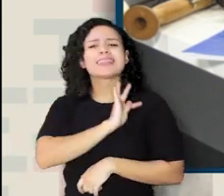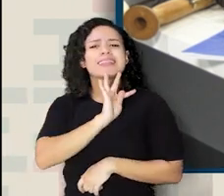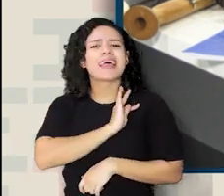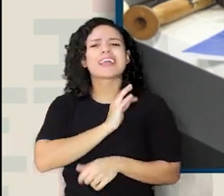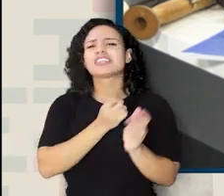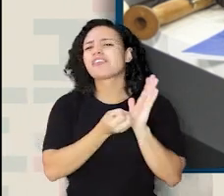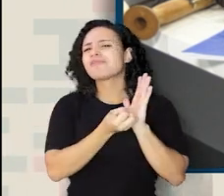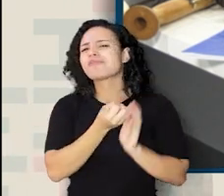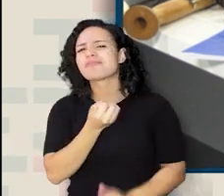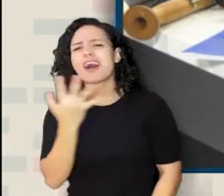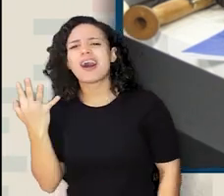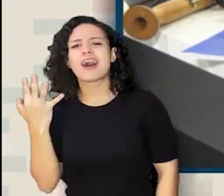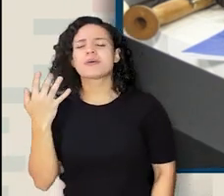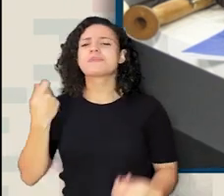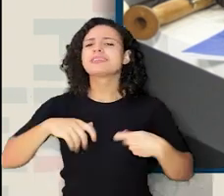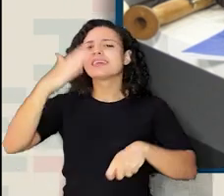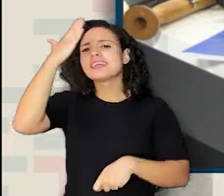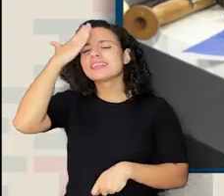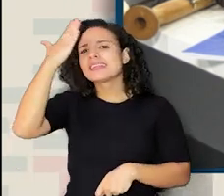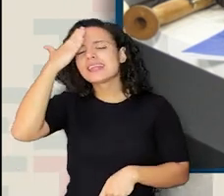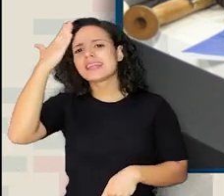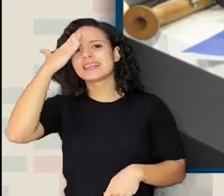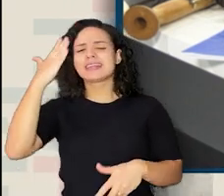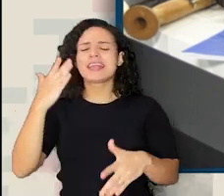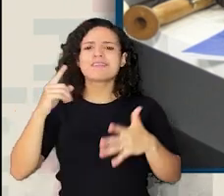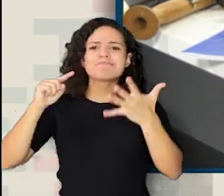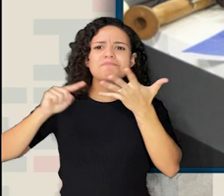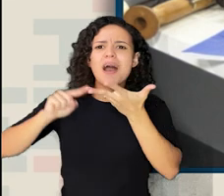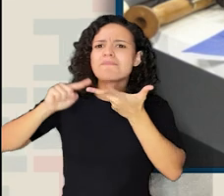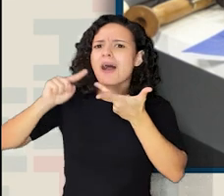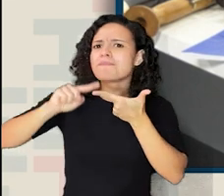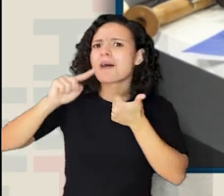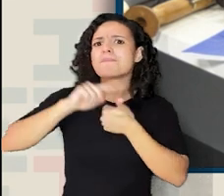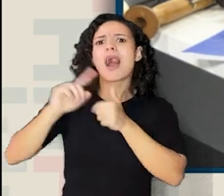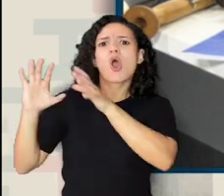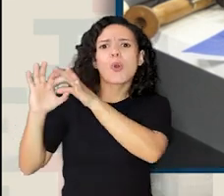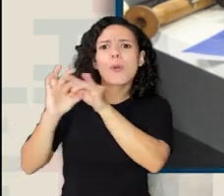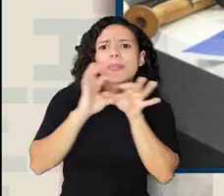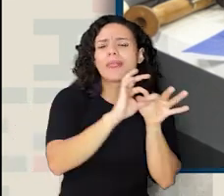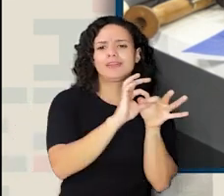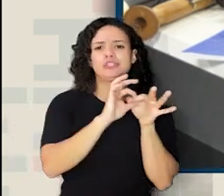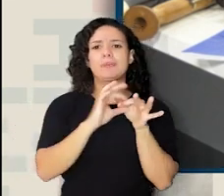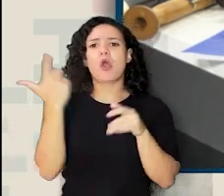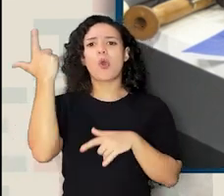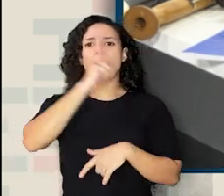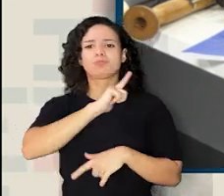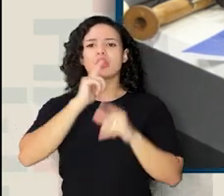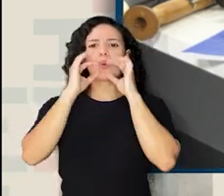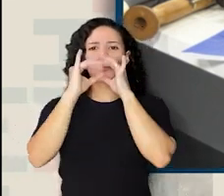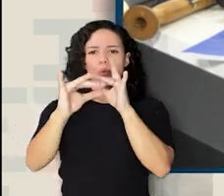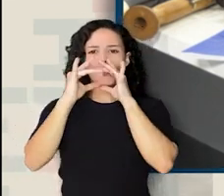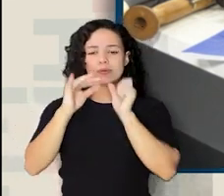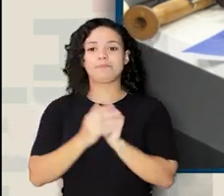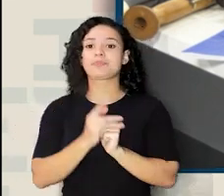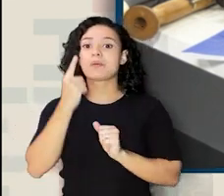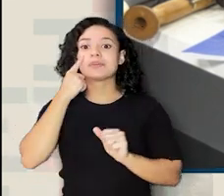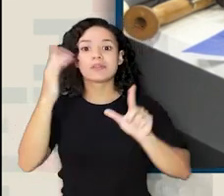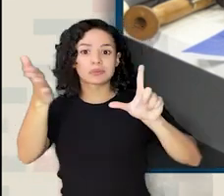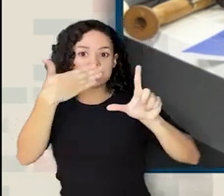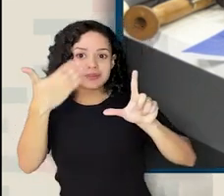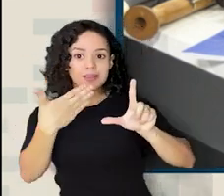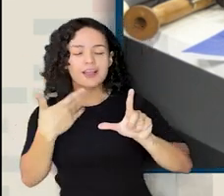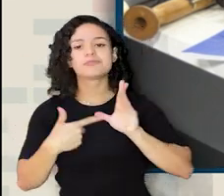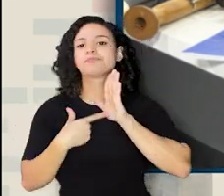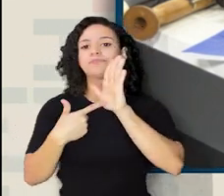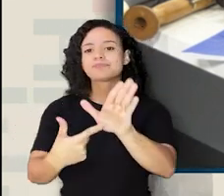que dominar diversas técnicas, nós temos que entender de diversos mundos, né? Diversos contextos para tocar.